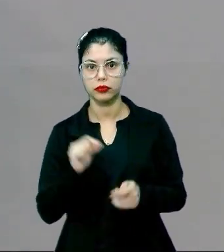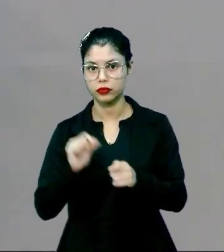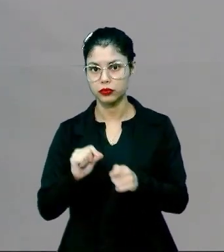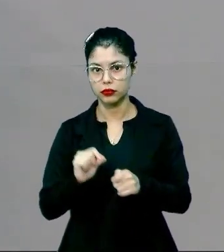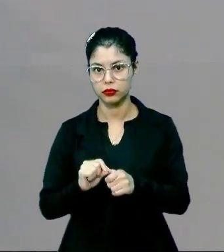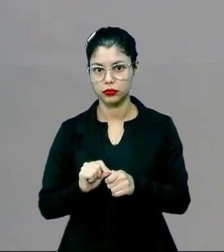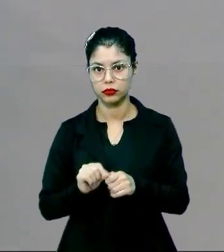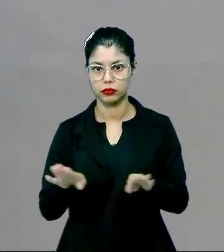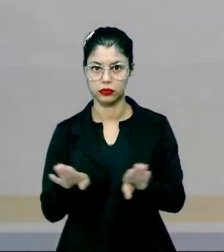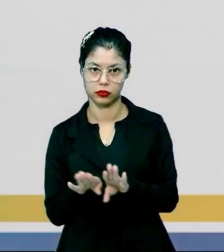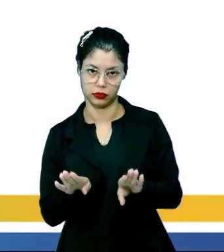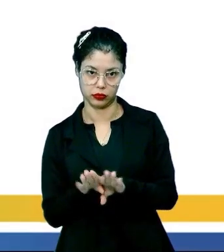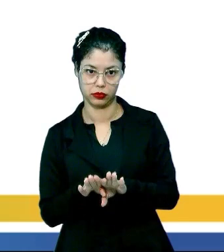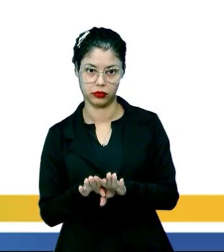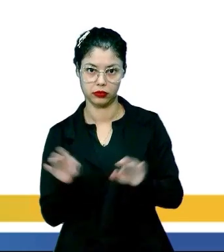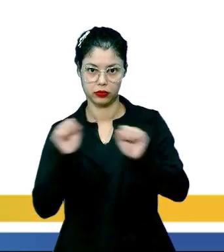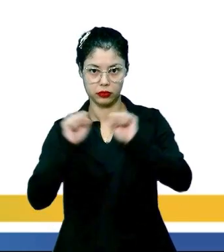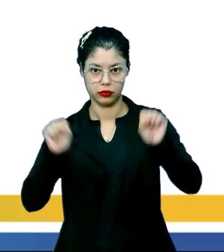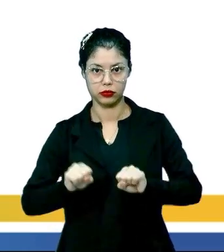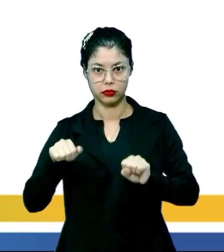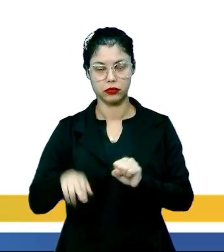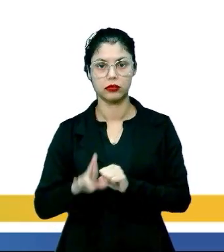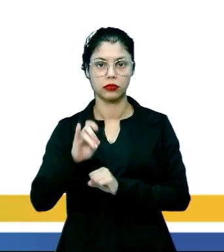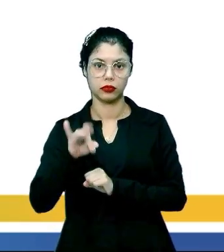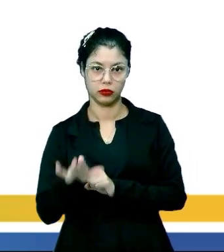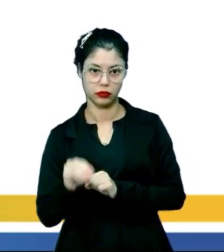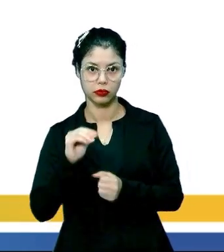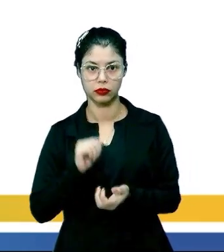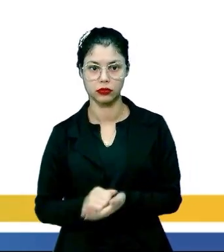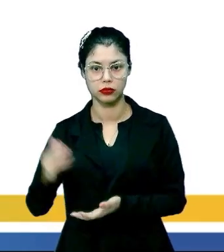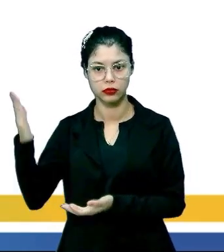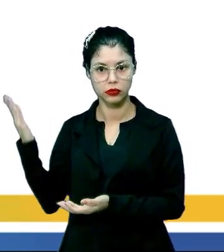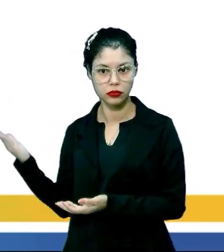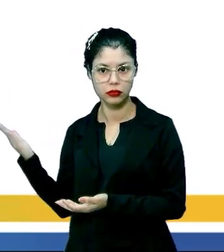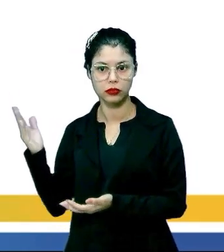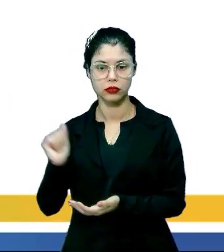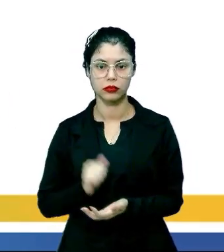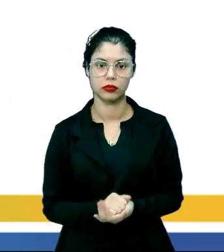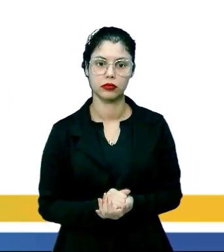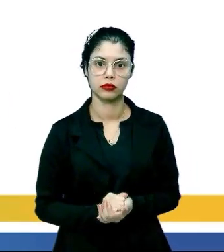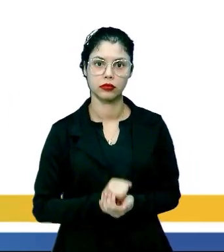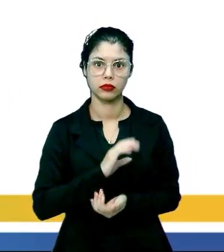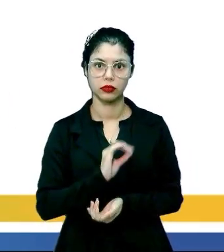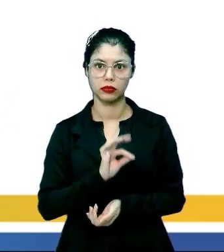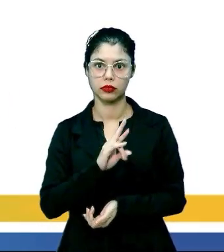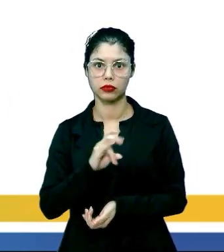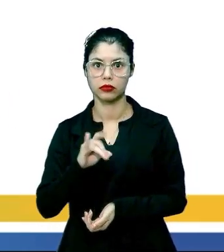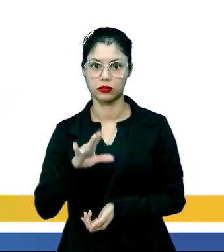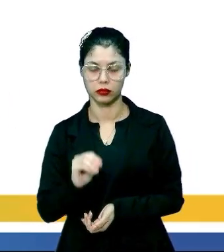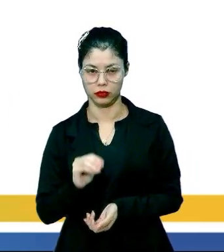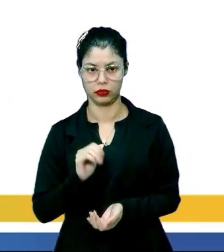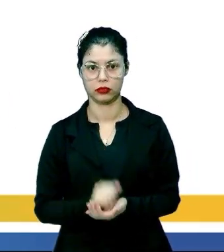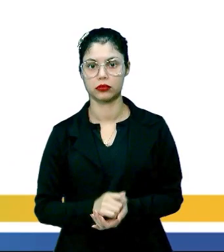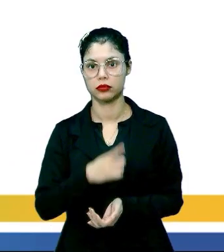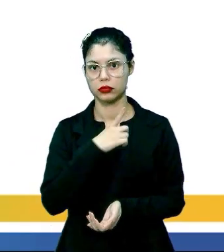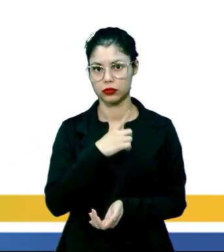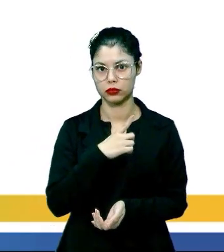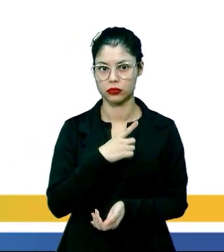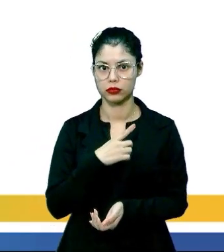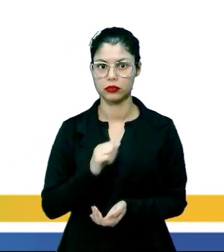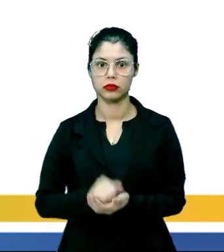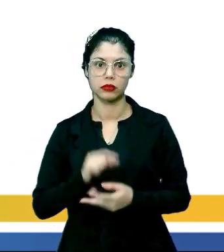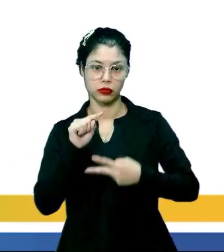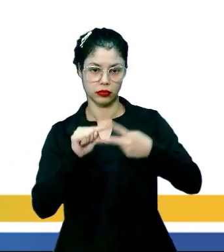parte do sistema urinário? Aqui temos, pessoal, os órgãos. Temos 2